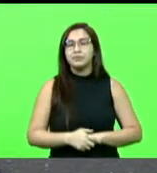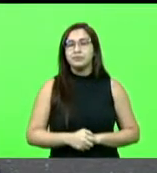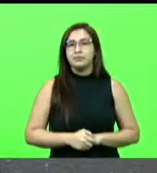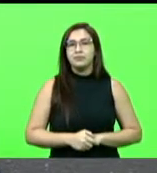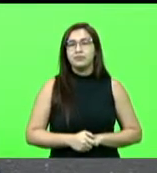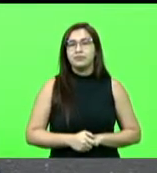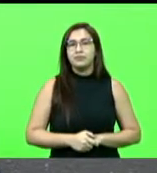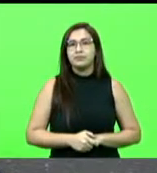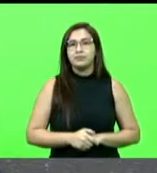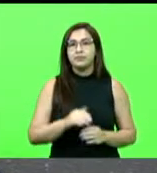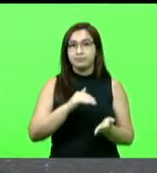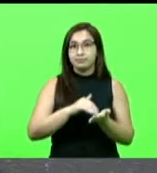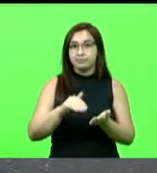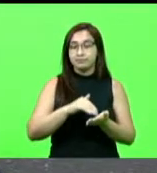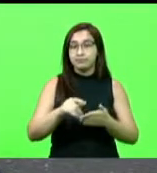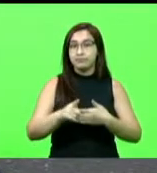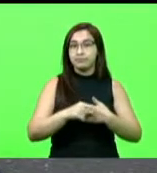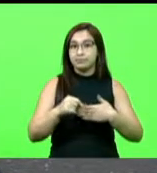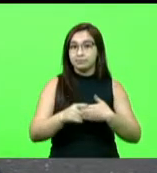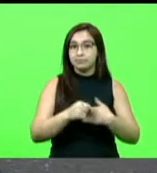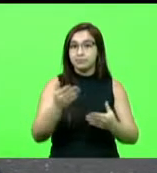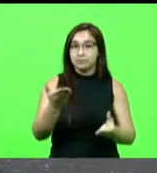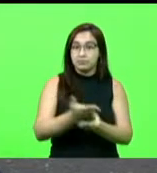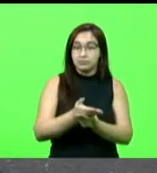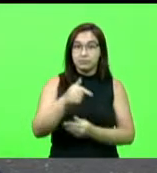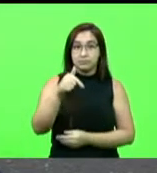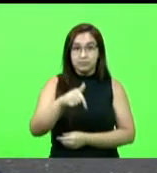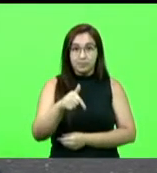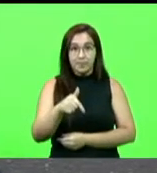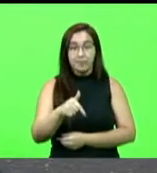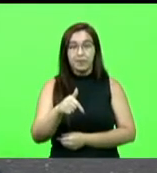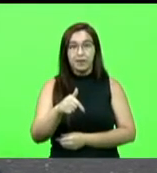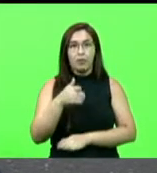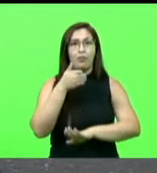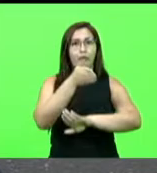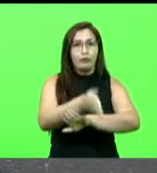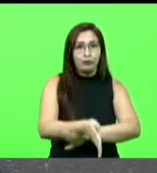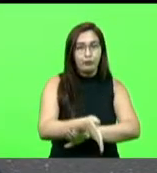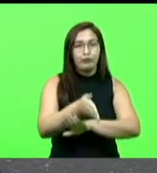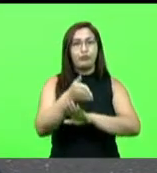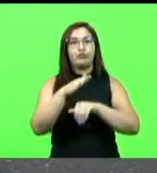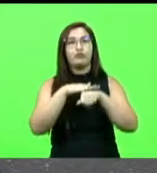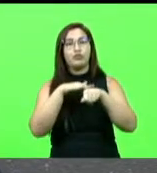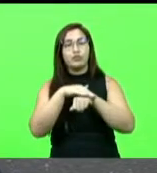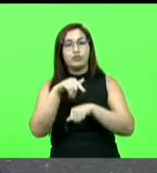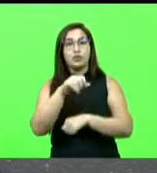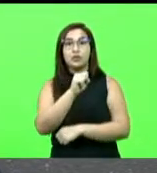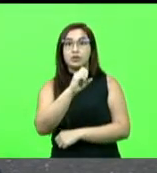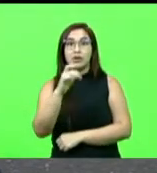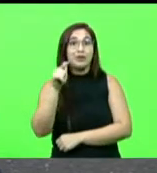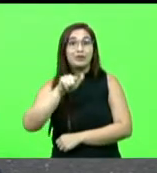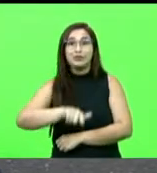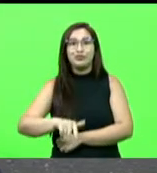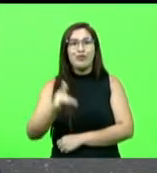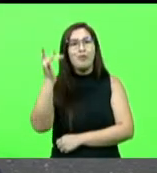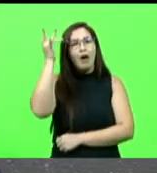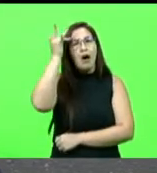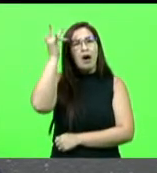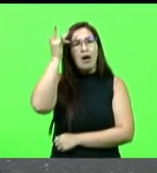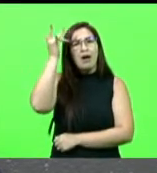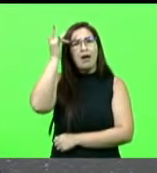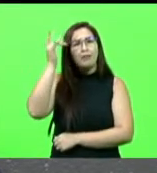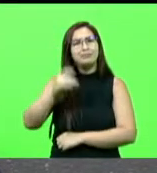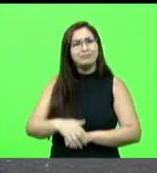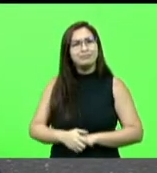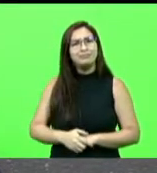secretário da Casa Civil, protocolamos aqui, que previa exatamente isso. E Santa Catarina dá um exemplo de maturidade, deputado